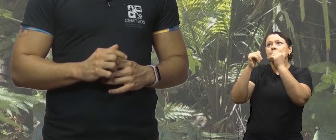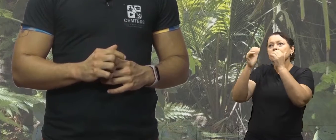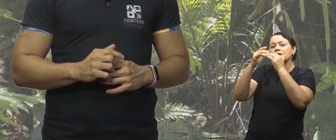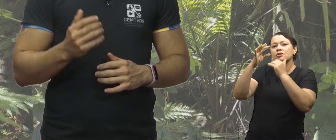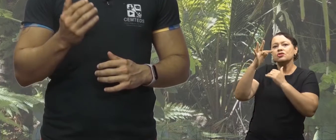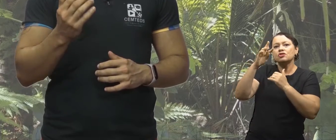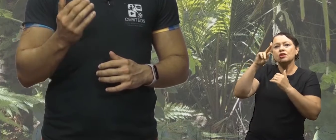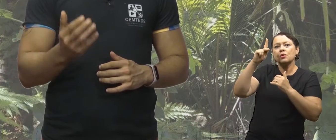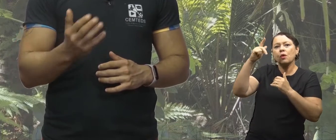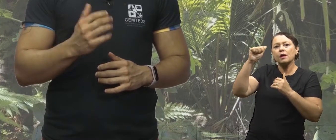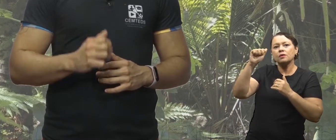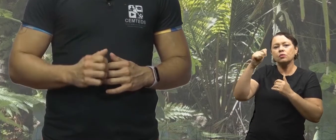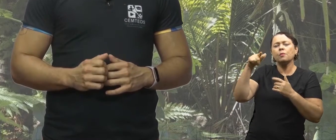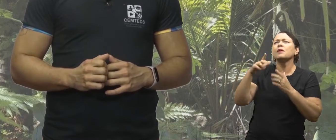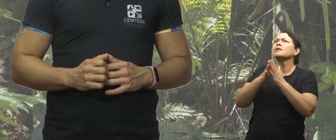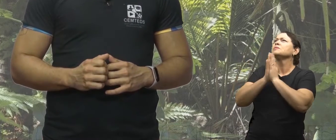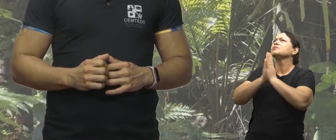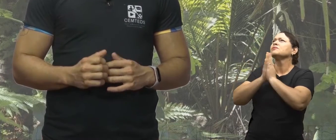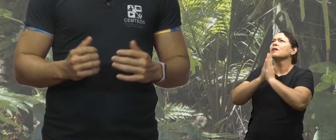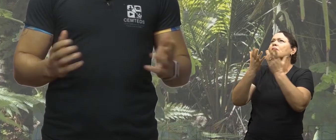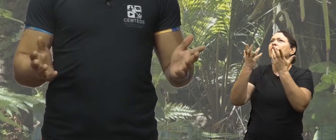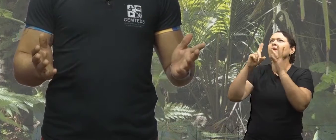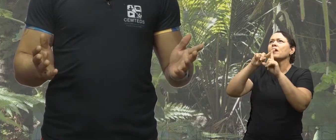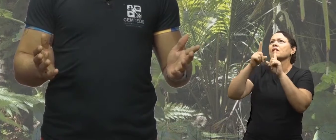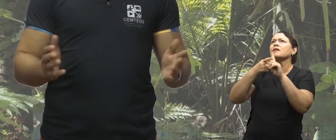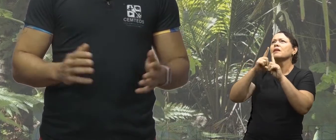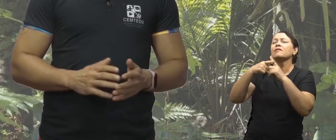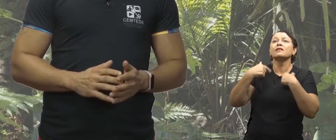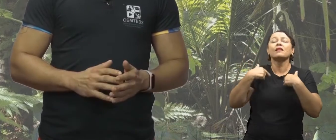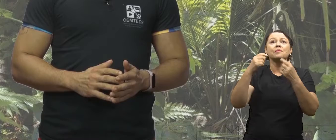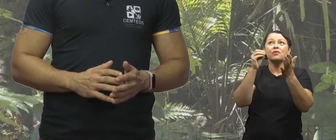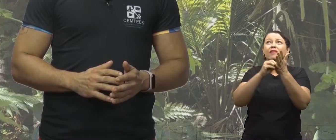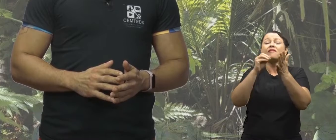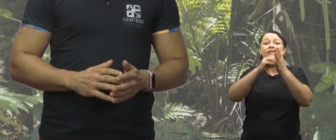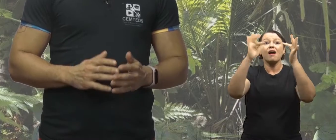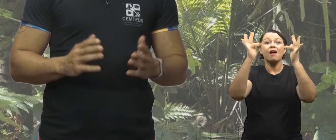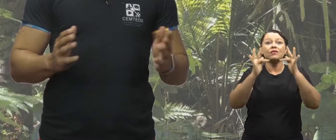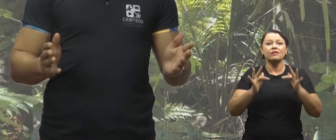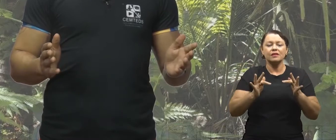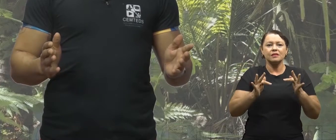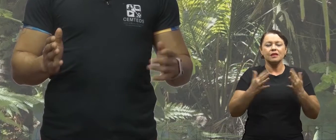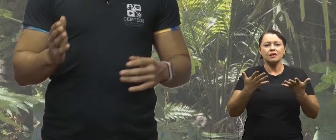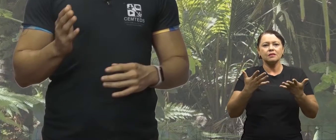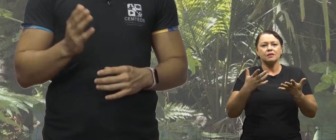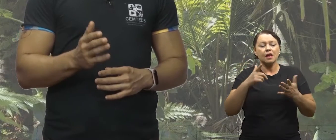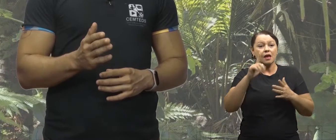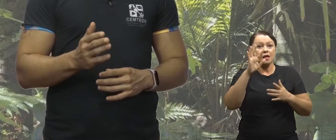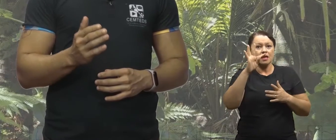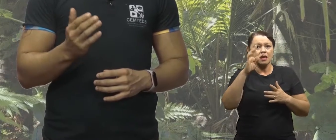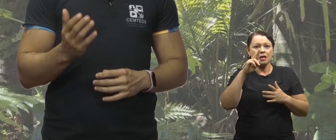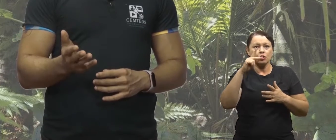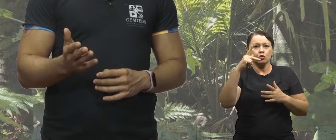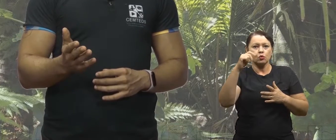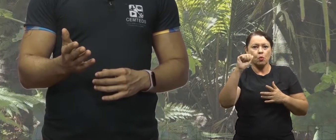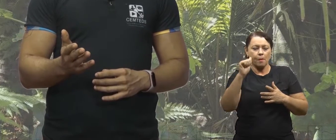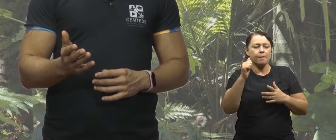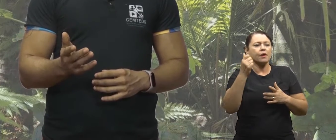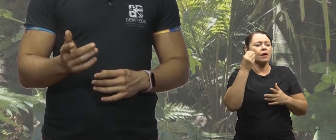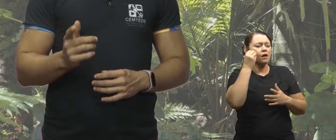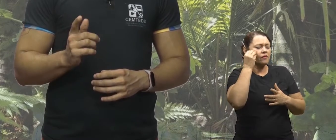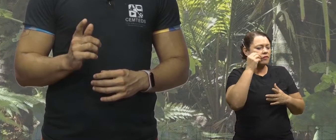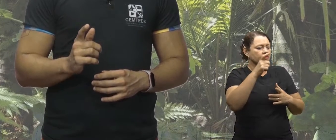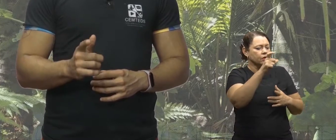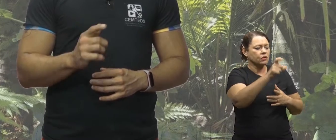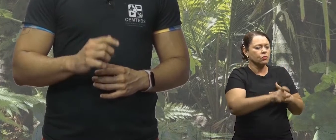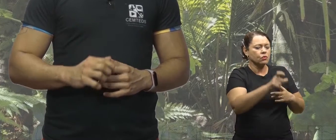dos deuses, para poder terem um filho e completar a sua felicidade. Tupã, sabendo que o casal era cheio de